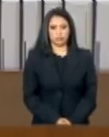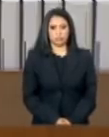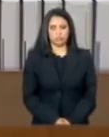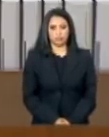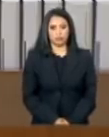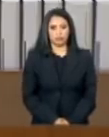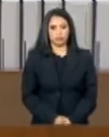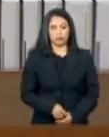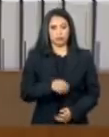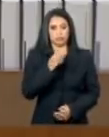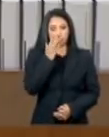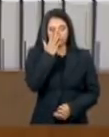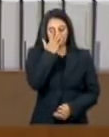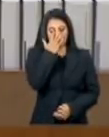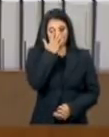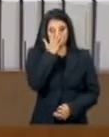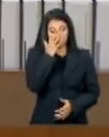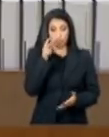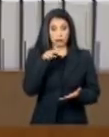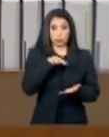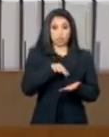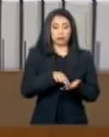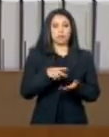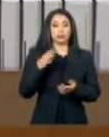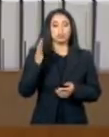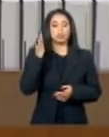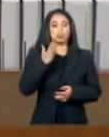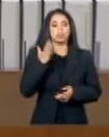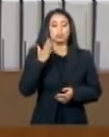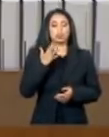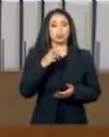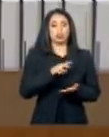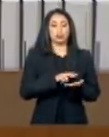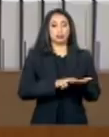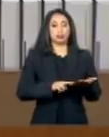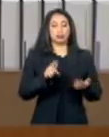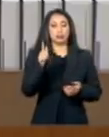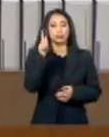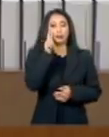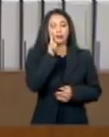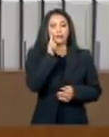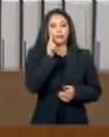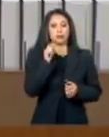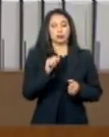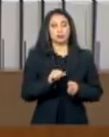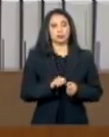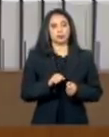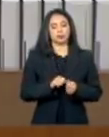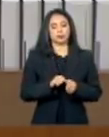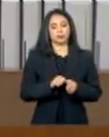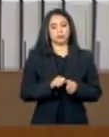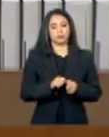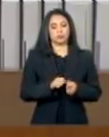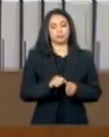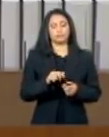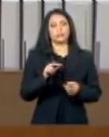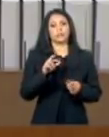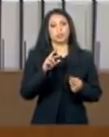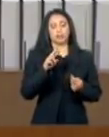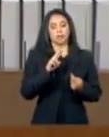com sustentações orais de relatoria do ministro gilmar mendes feito com repercussão geral